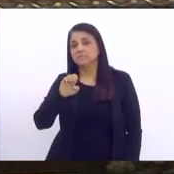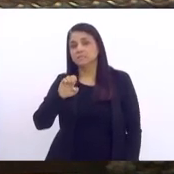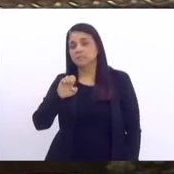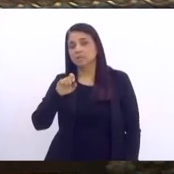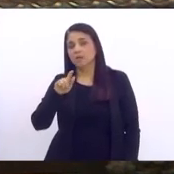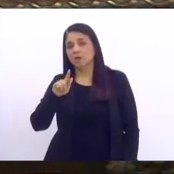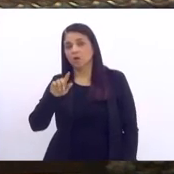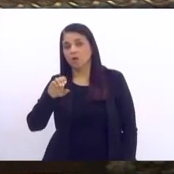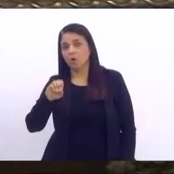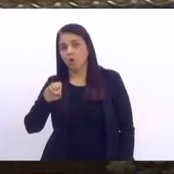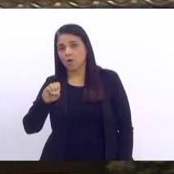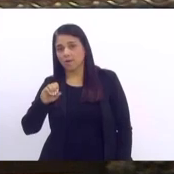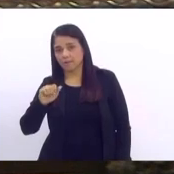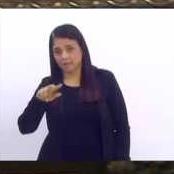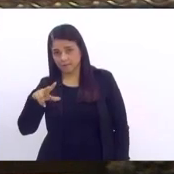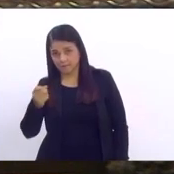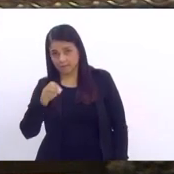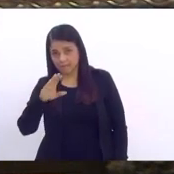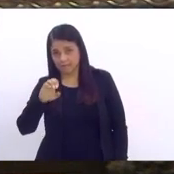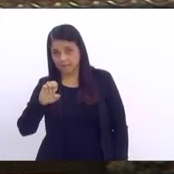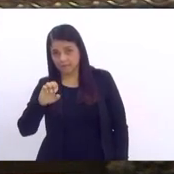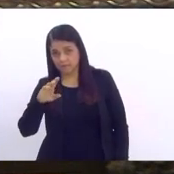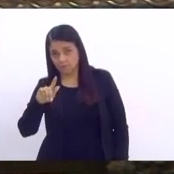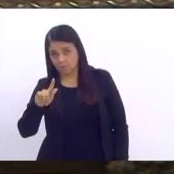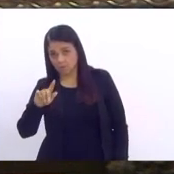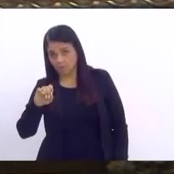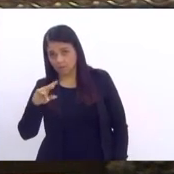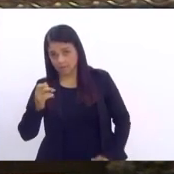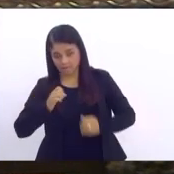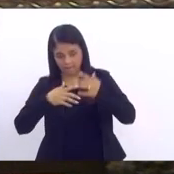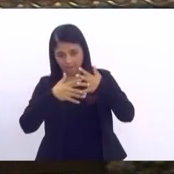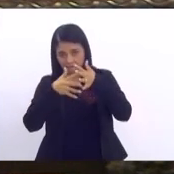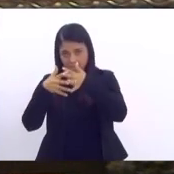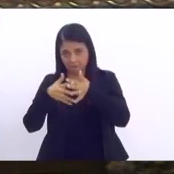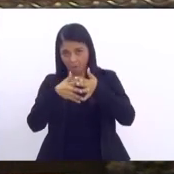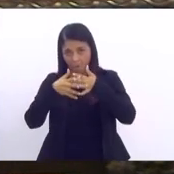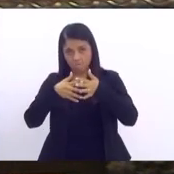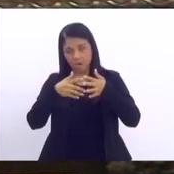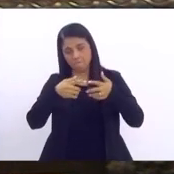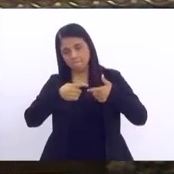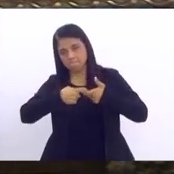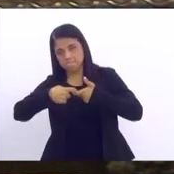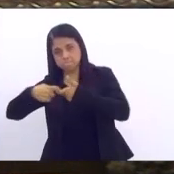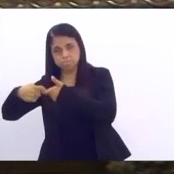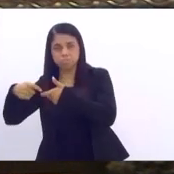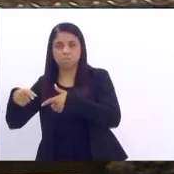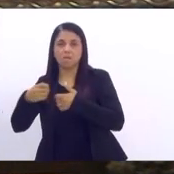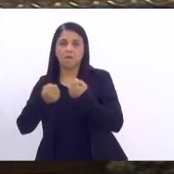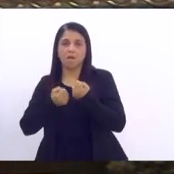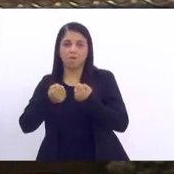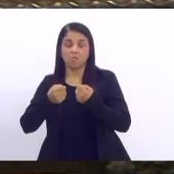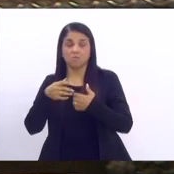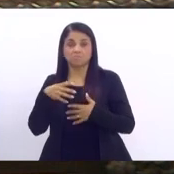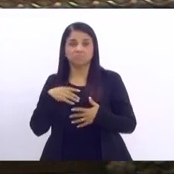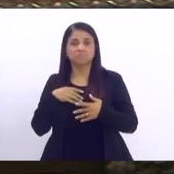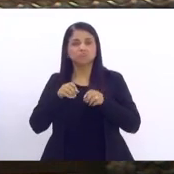Não existia intuito algum educar, salvar vidas. O único intuito era